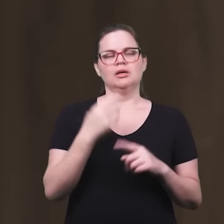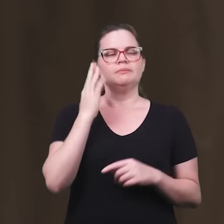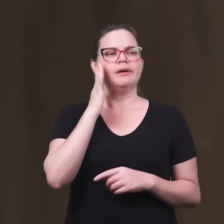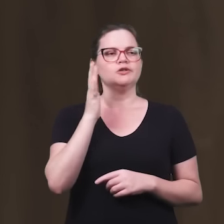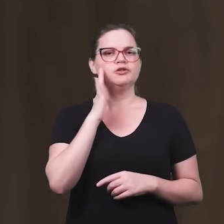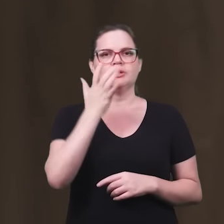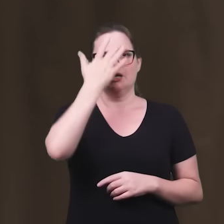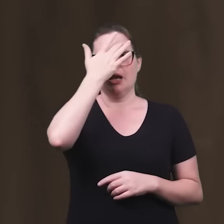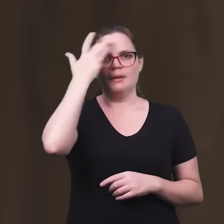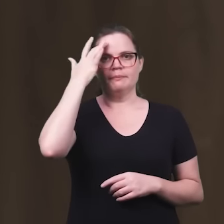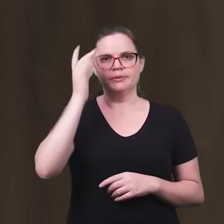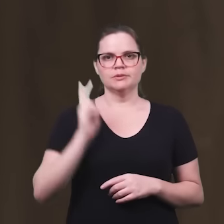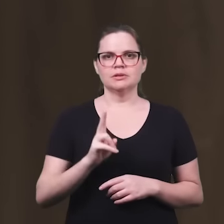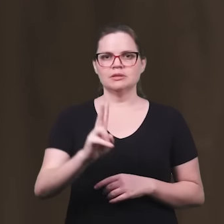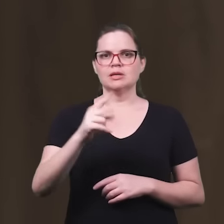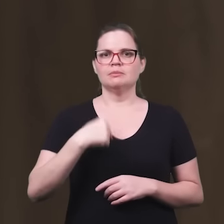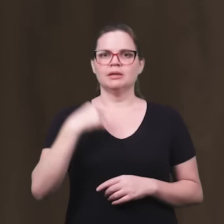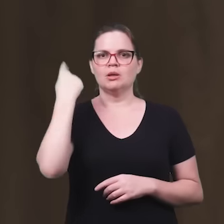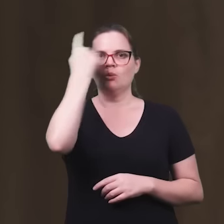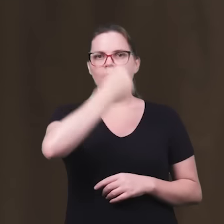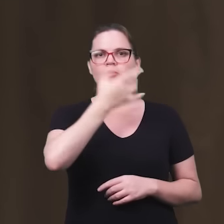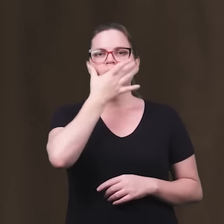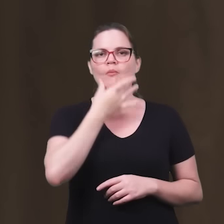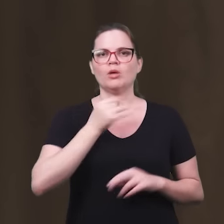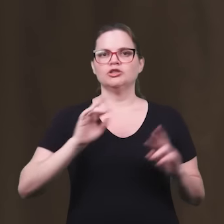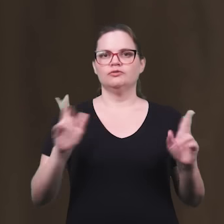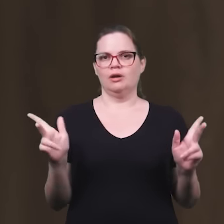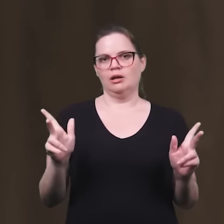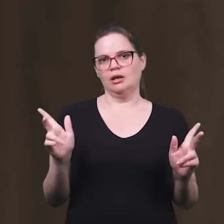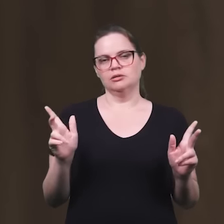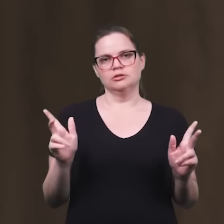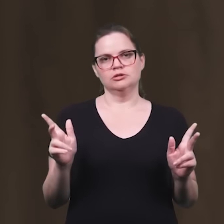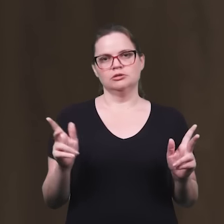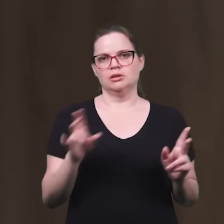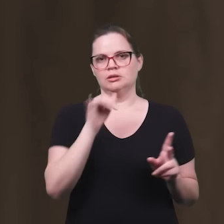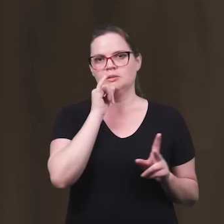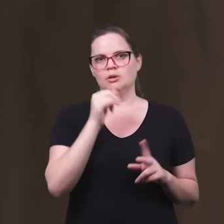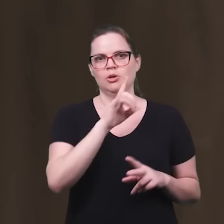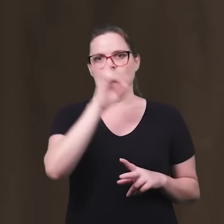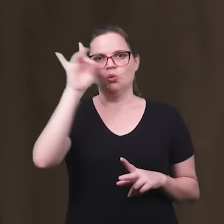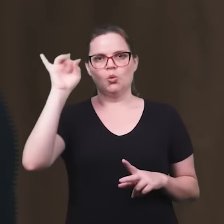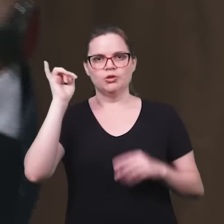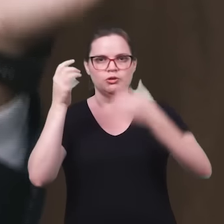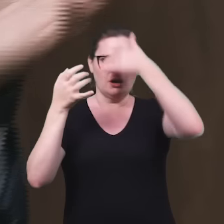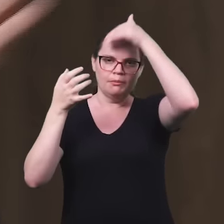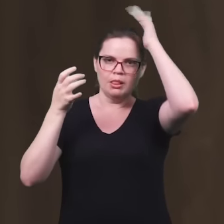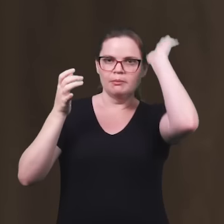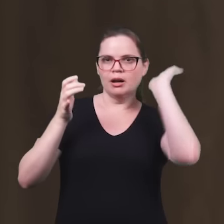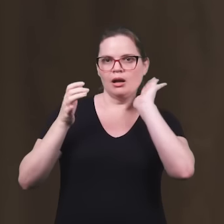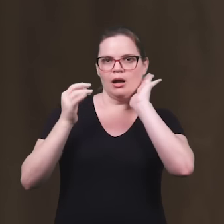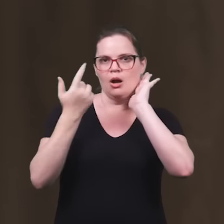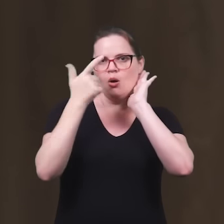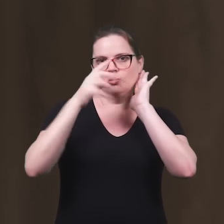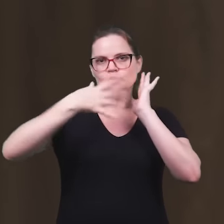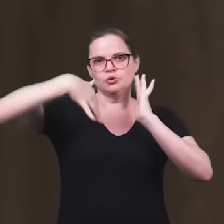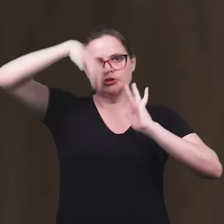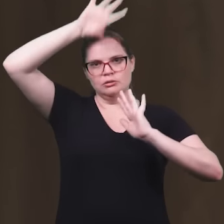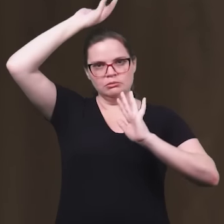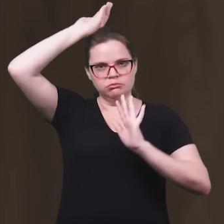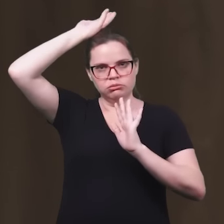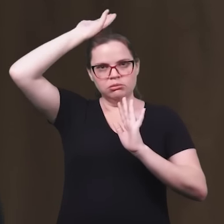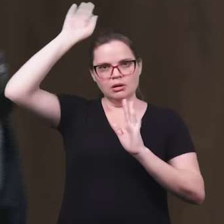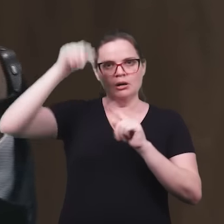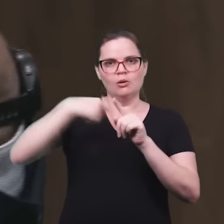cada dia ela tá com um aspecto, com uma aparência diferente. Ela tá num dia com cabelo assim, no outro dia com cabelo